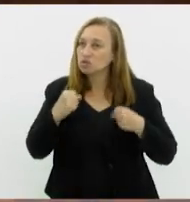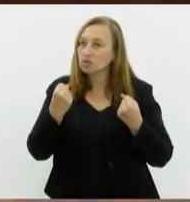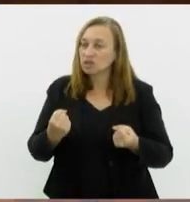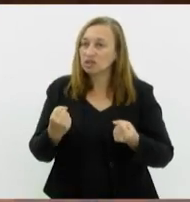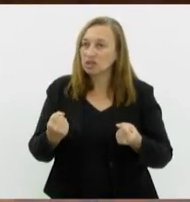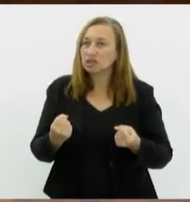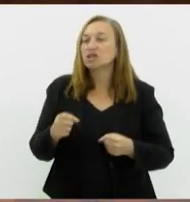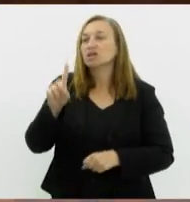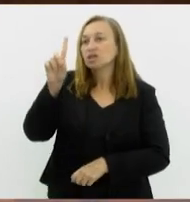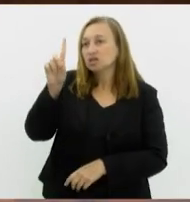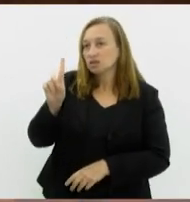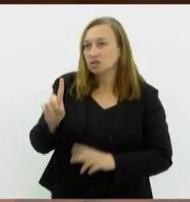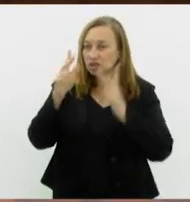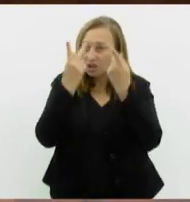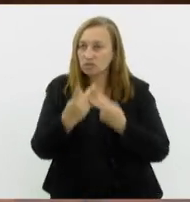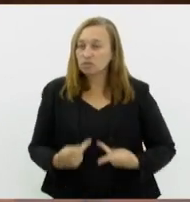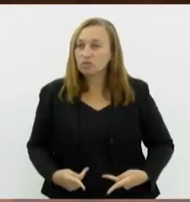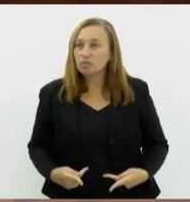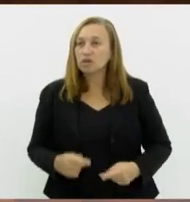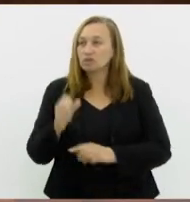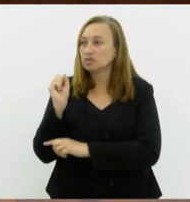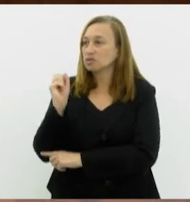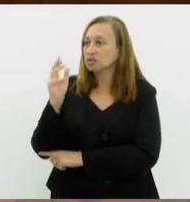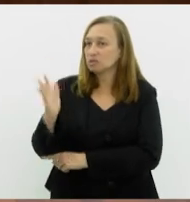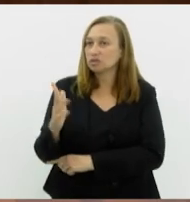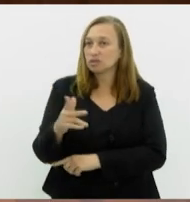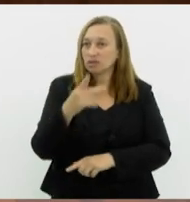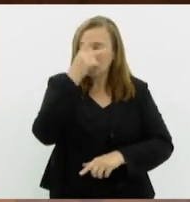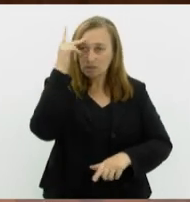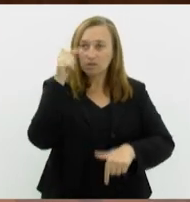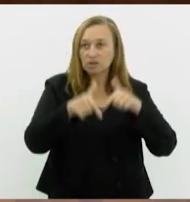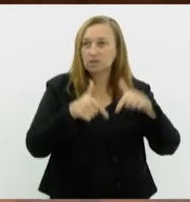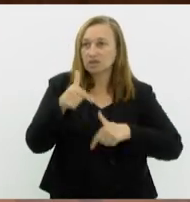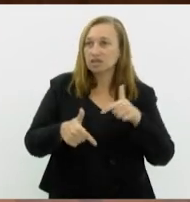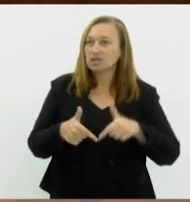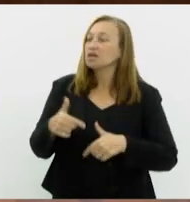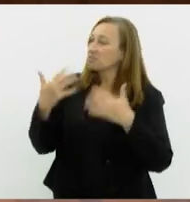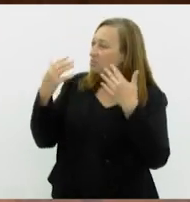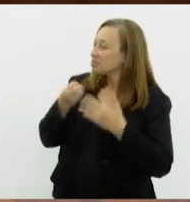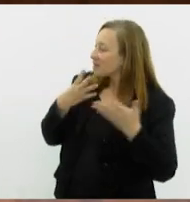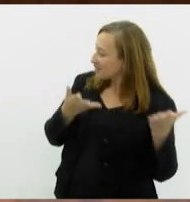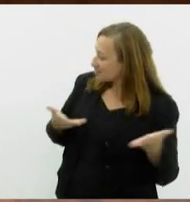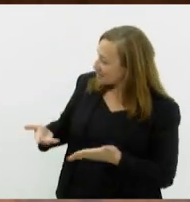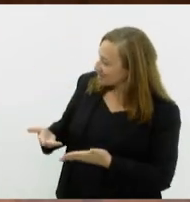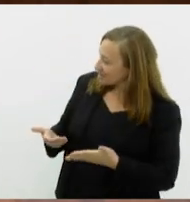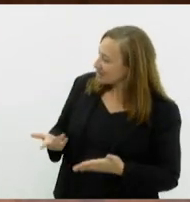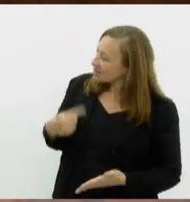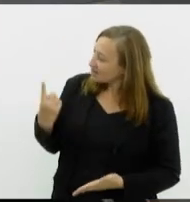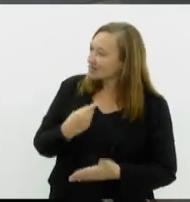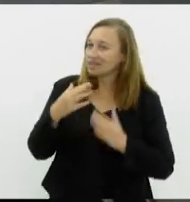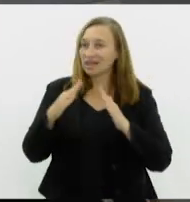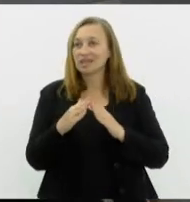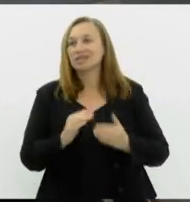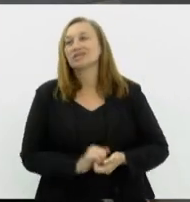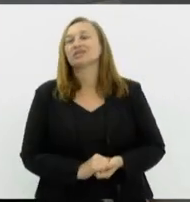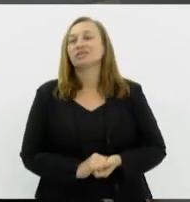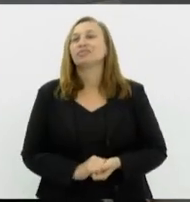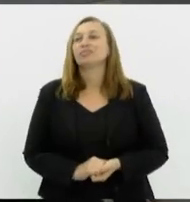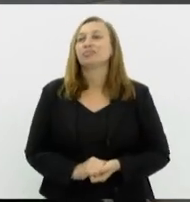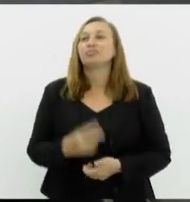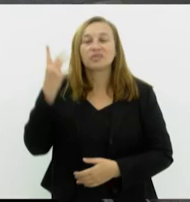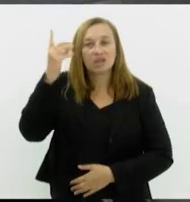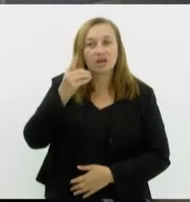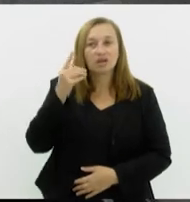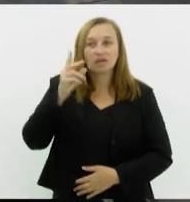defesa dos direitos humanos, direitos ambientais e trabalhistas. Chico Lima, seja muito bem-vindo na nossa casa.